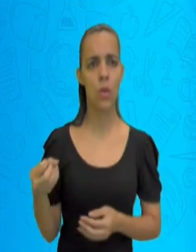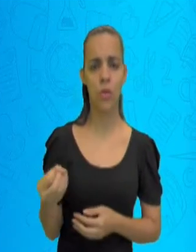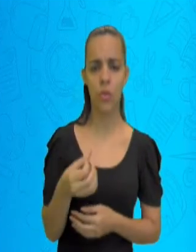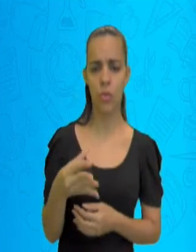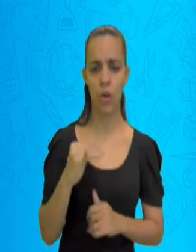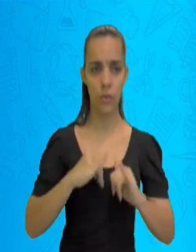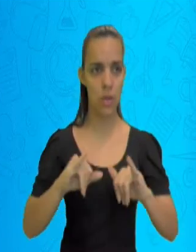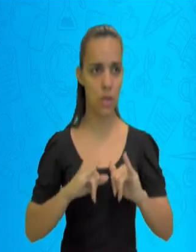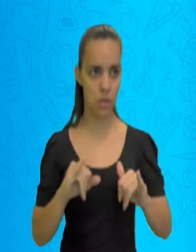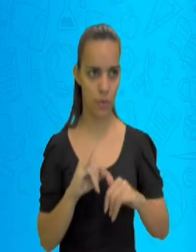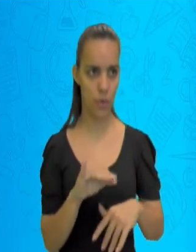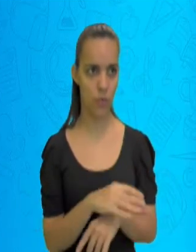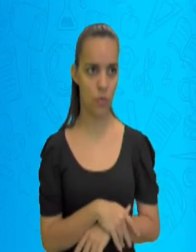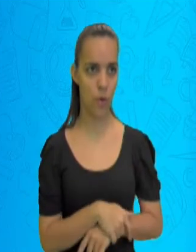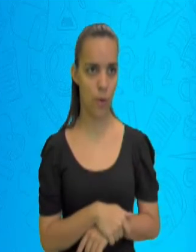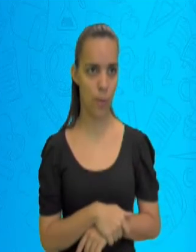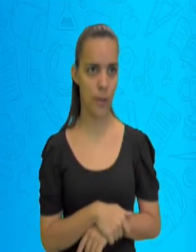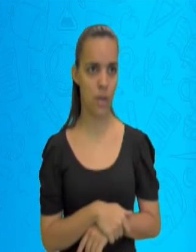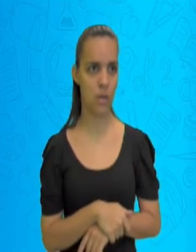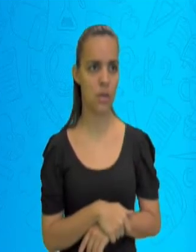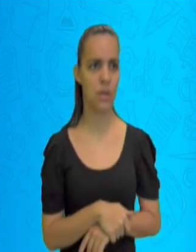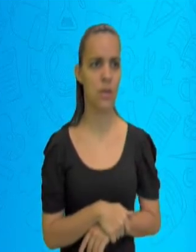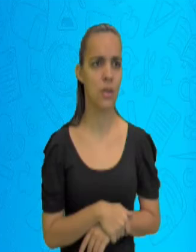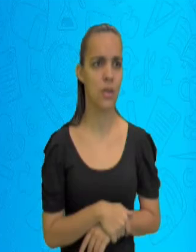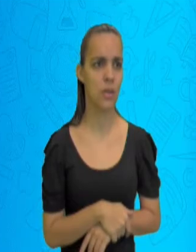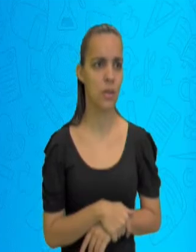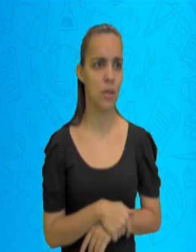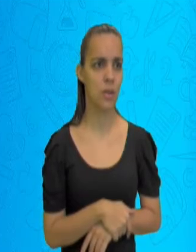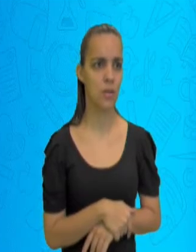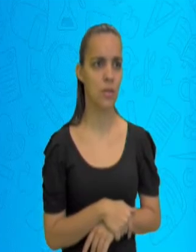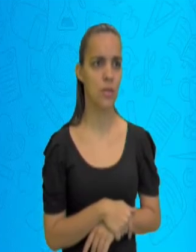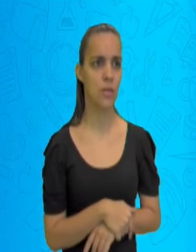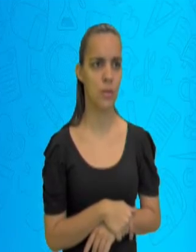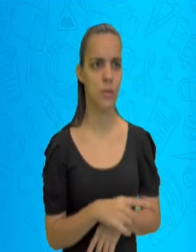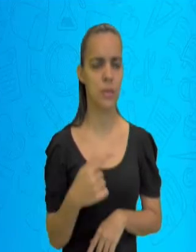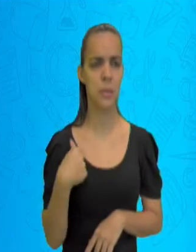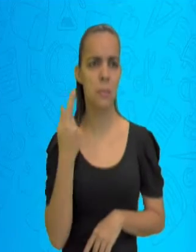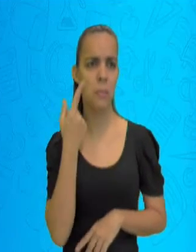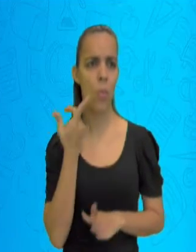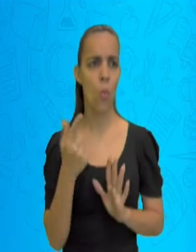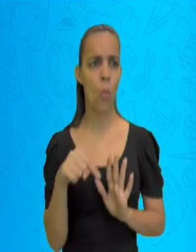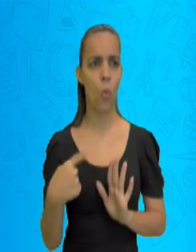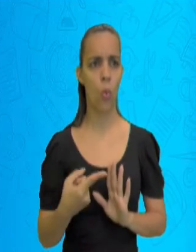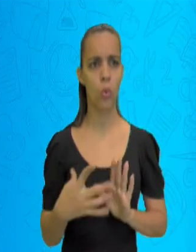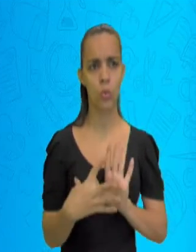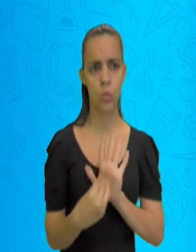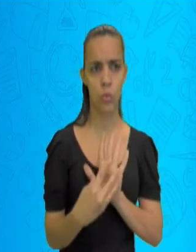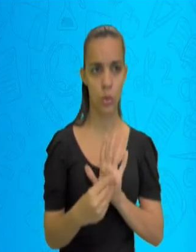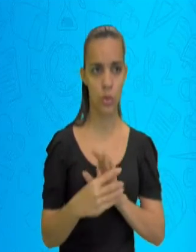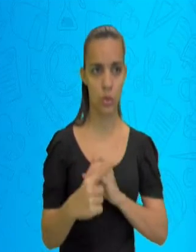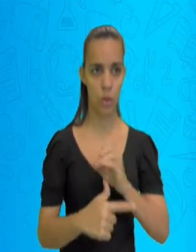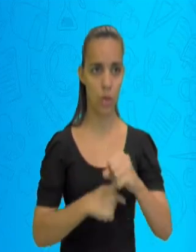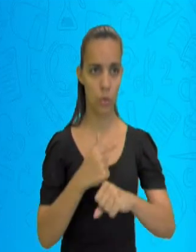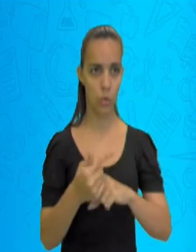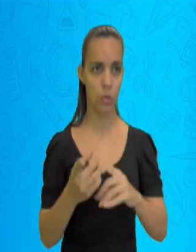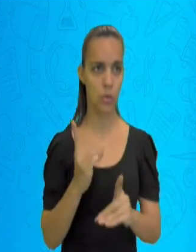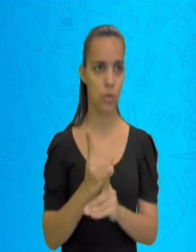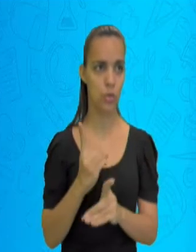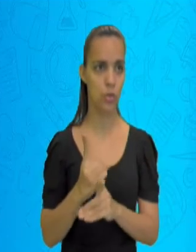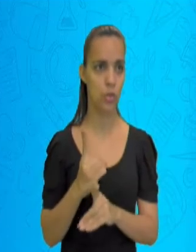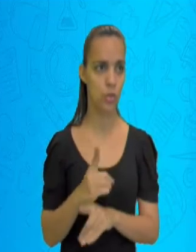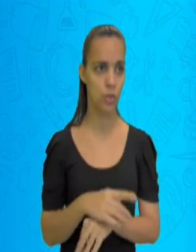Rutherford, ele idealizou um outro modelo atômico.